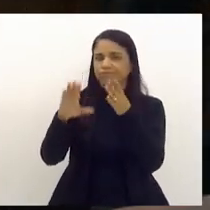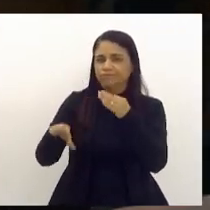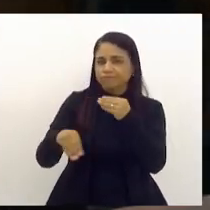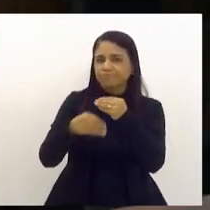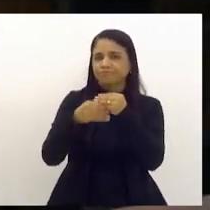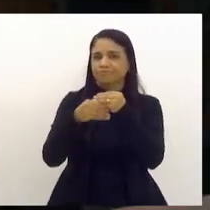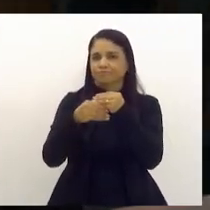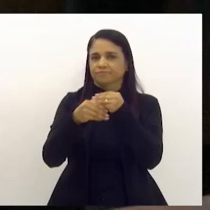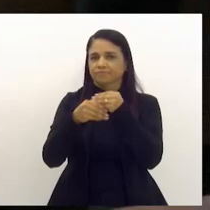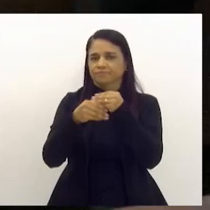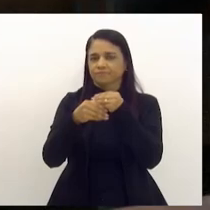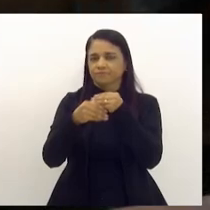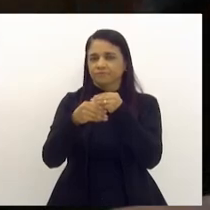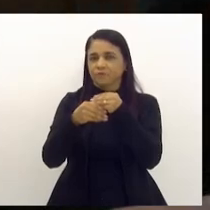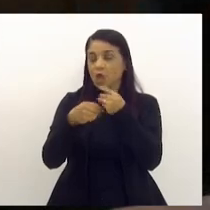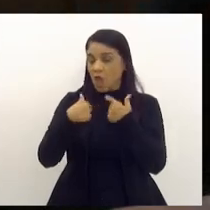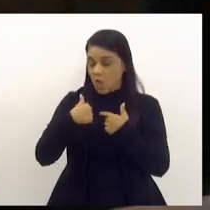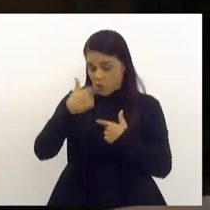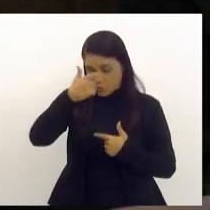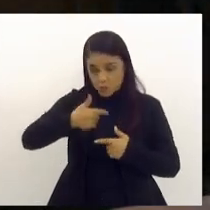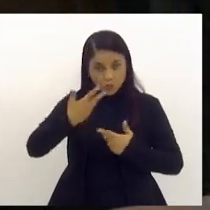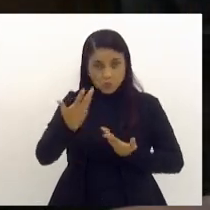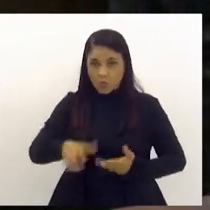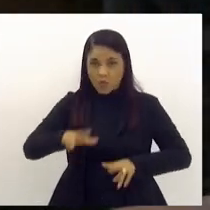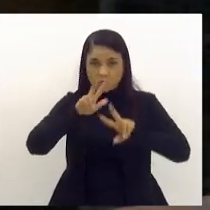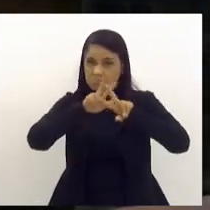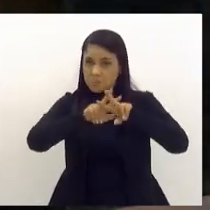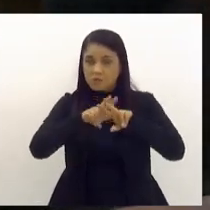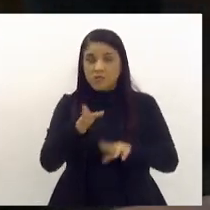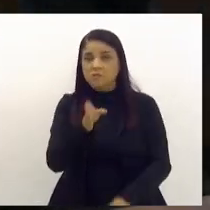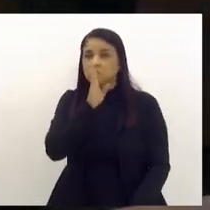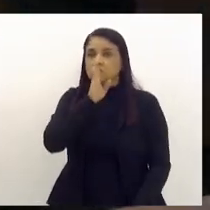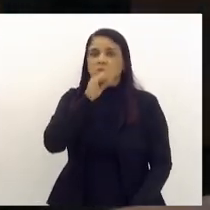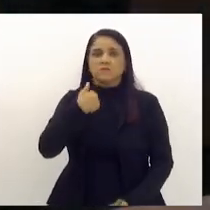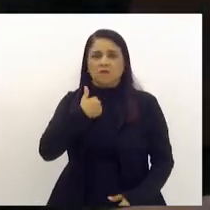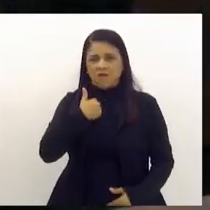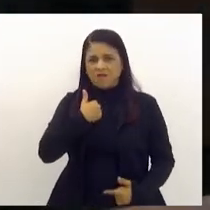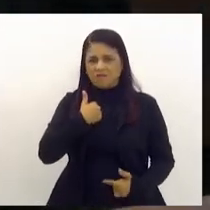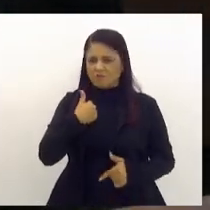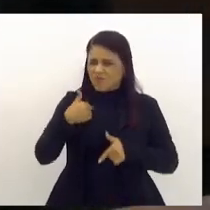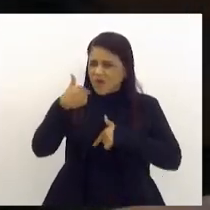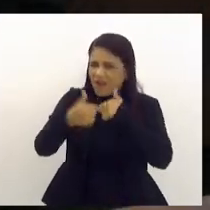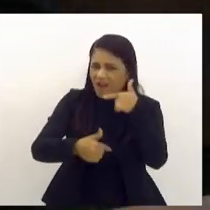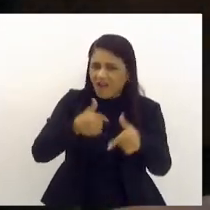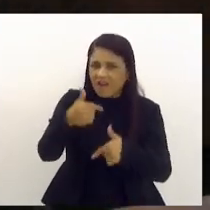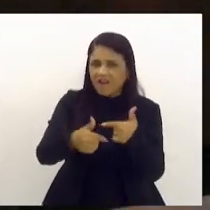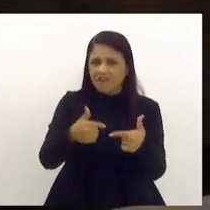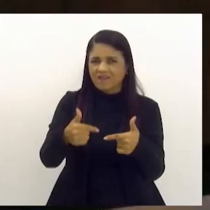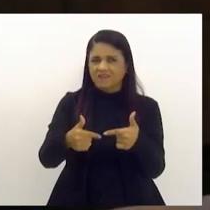Eu espero não ser preso nem silenciado por exercer